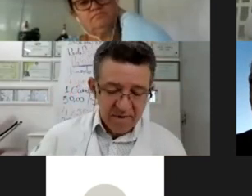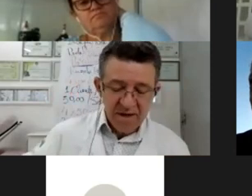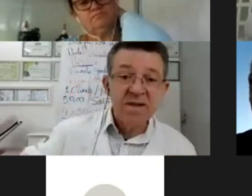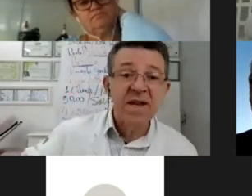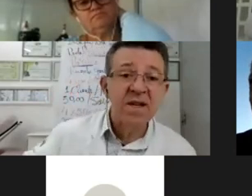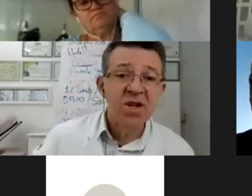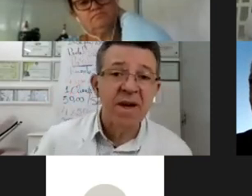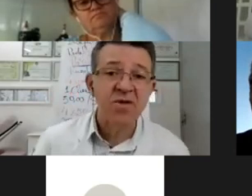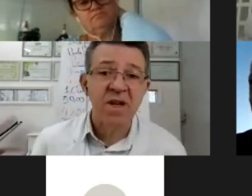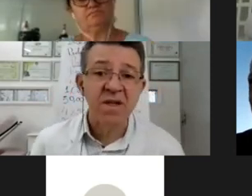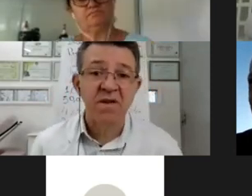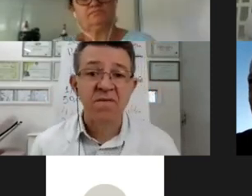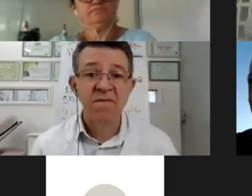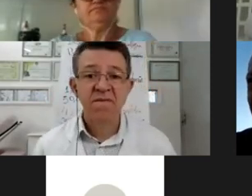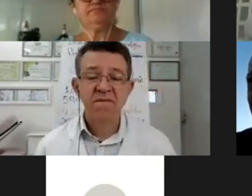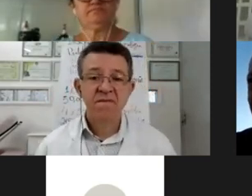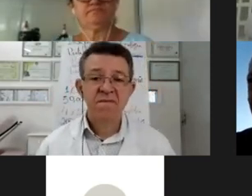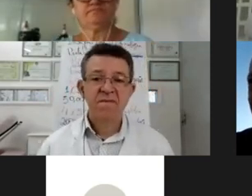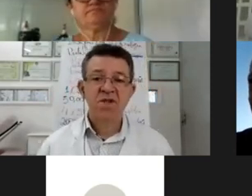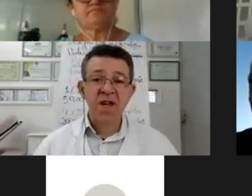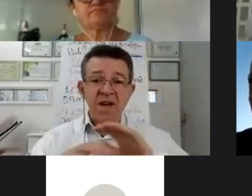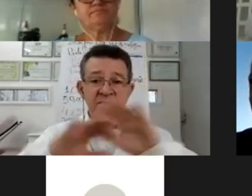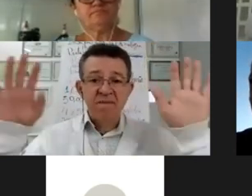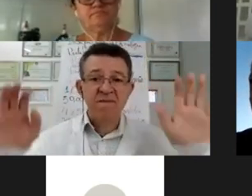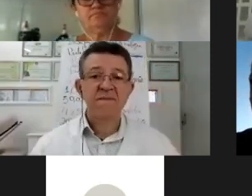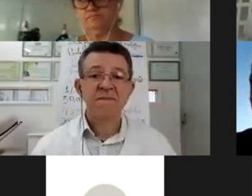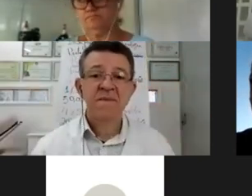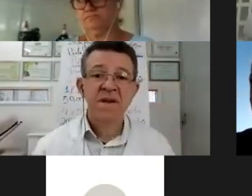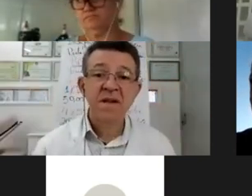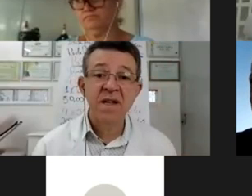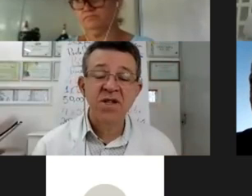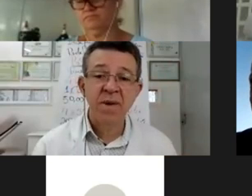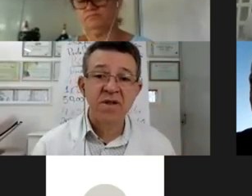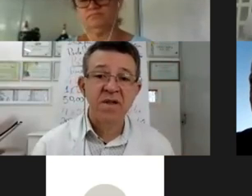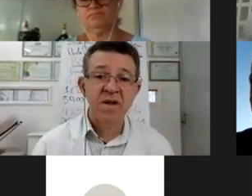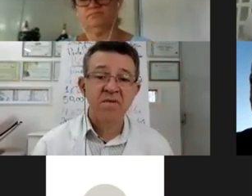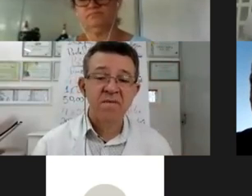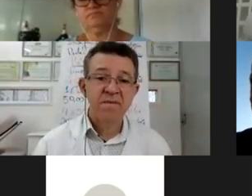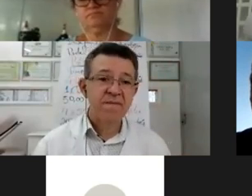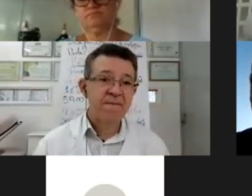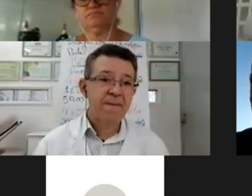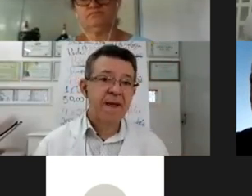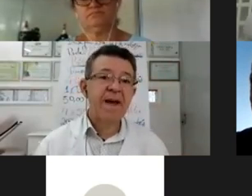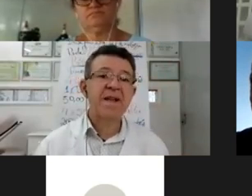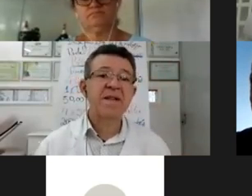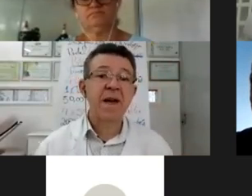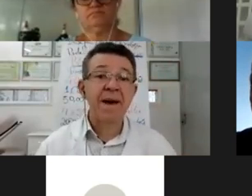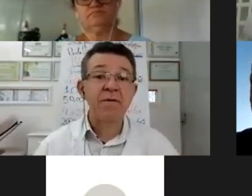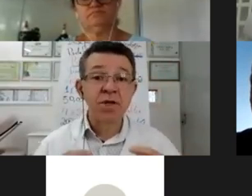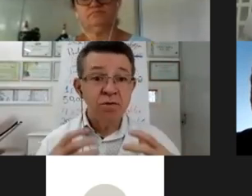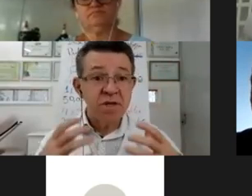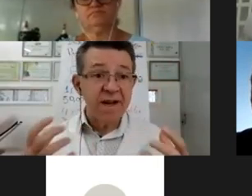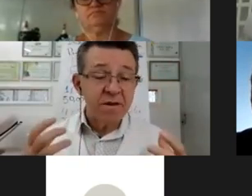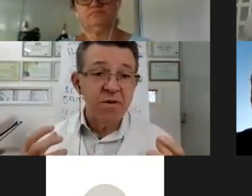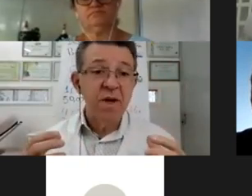chega, cansei de chamar a sua atenção. Chega, cansei de chamar a sua atenção. Aí elas se